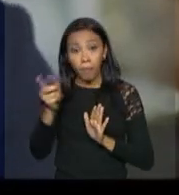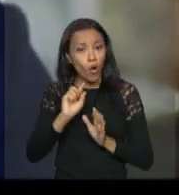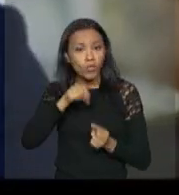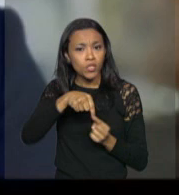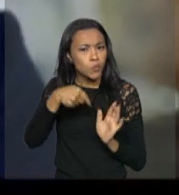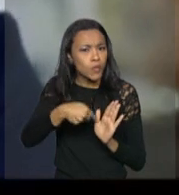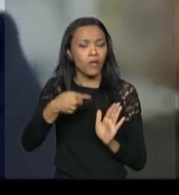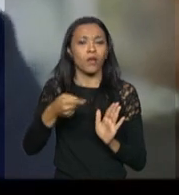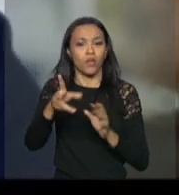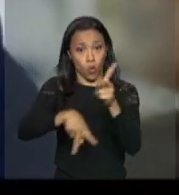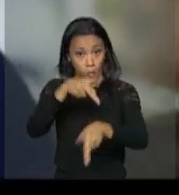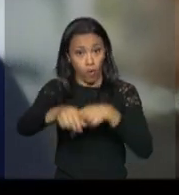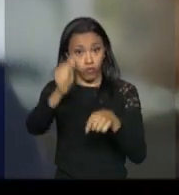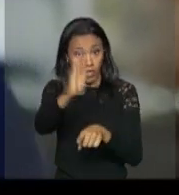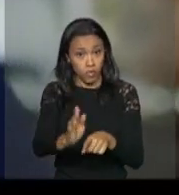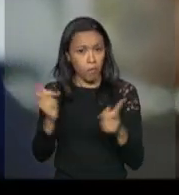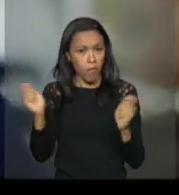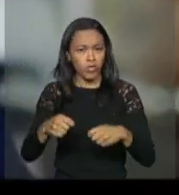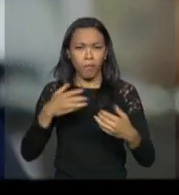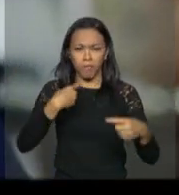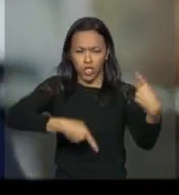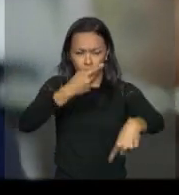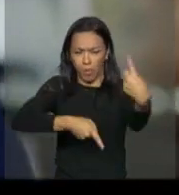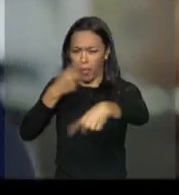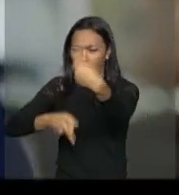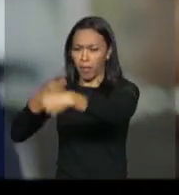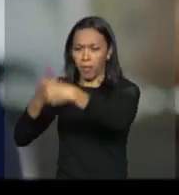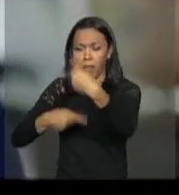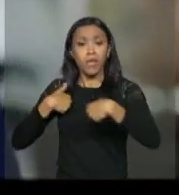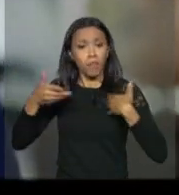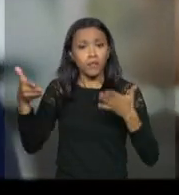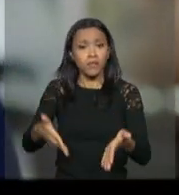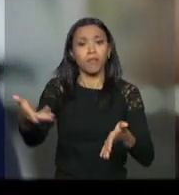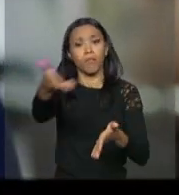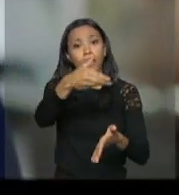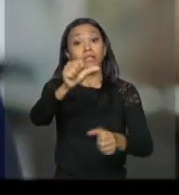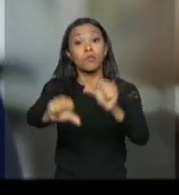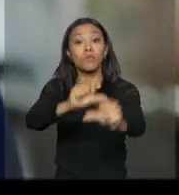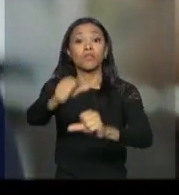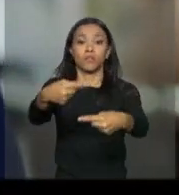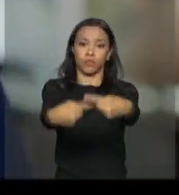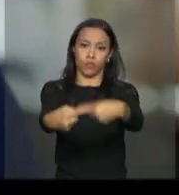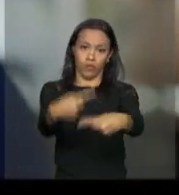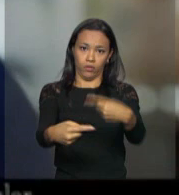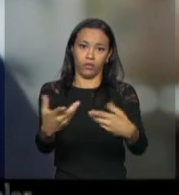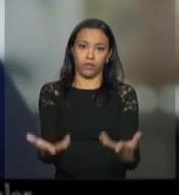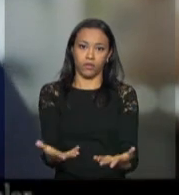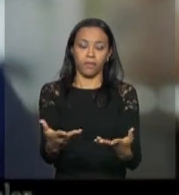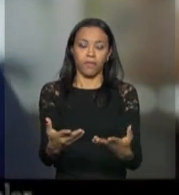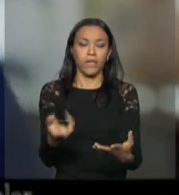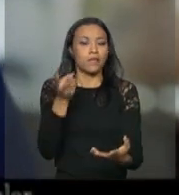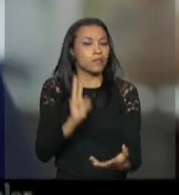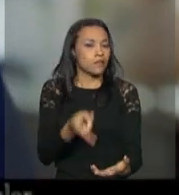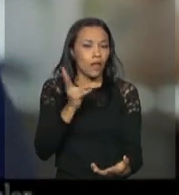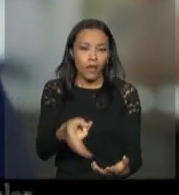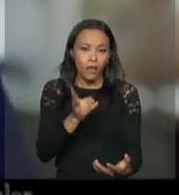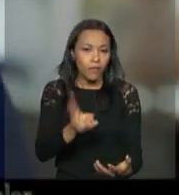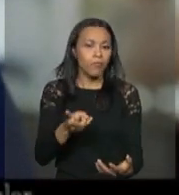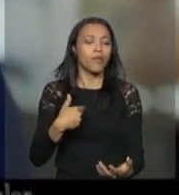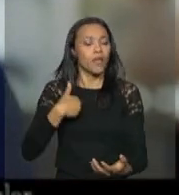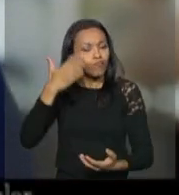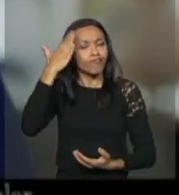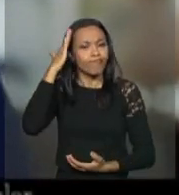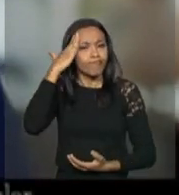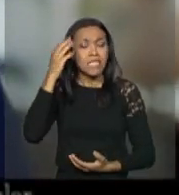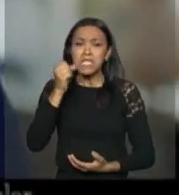que o povo brasileiro possa debater e participar ativamente da reforma política. Sempre estive convencida